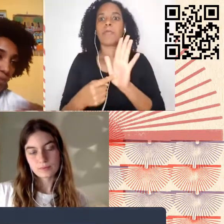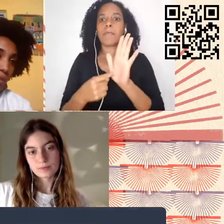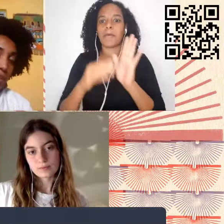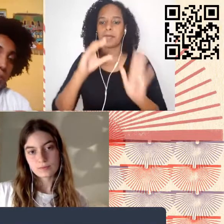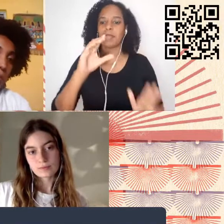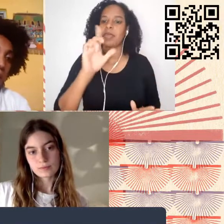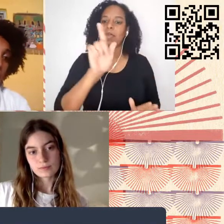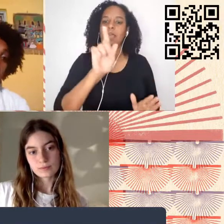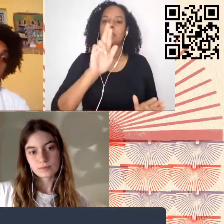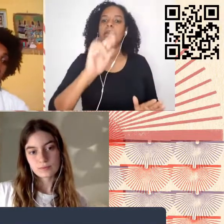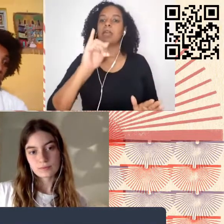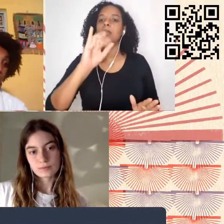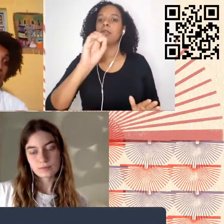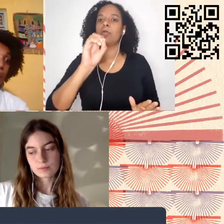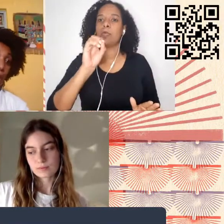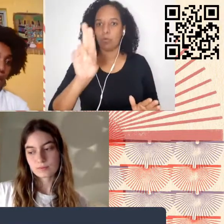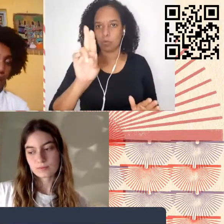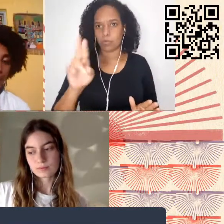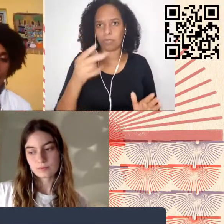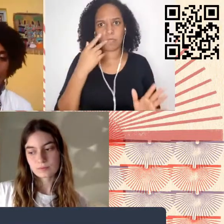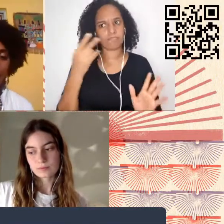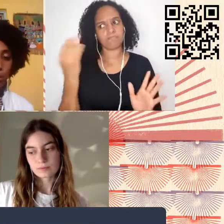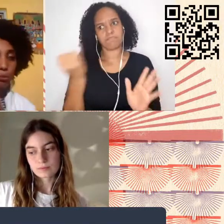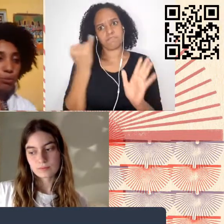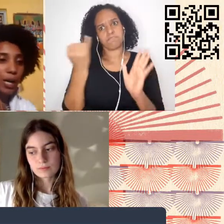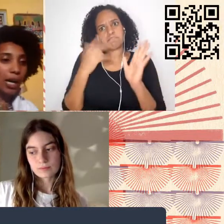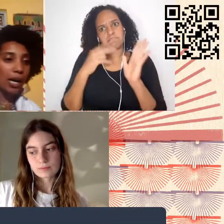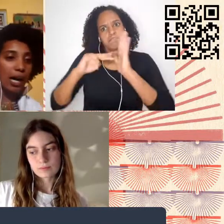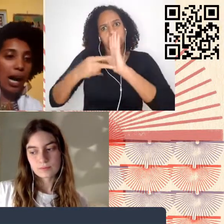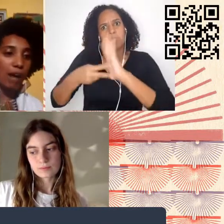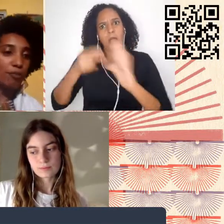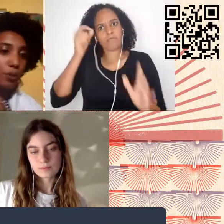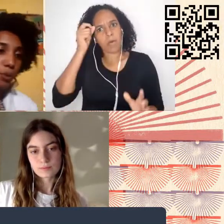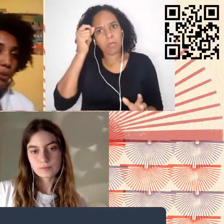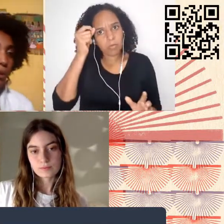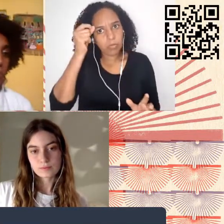né, que é uma figura super emblemática e simbólica na cultura